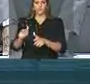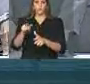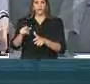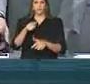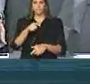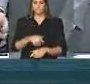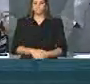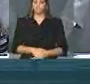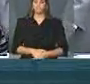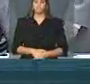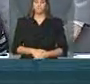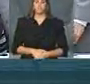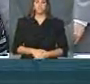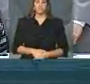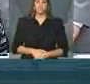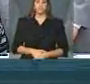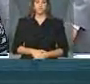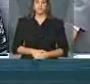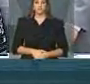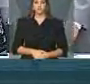cadeira